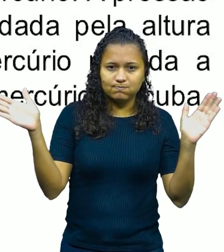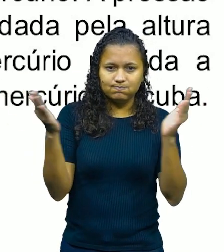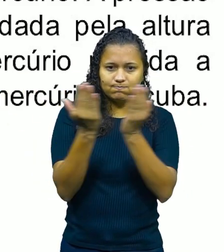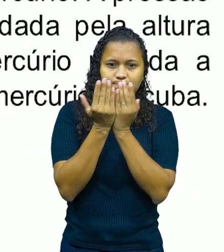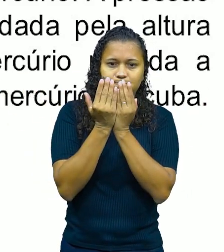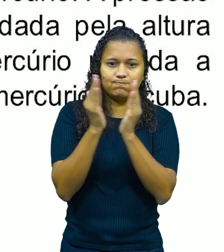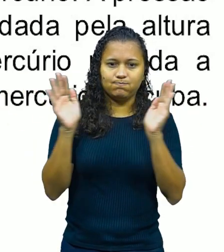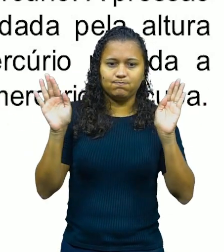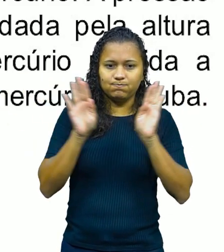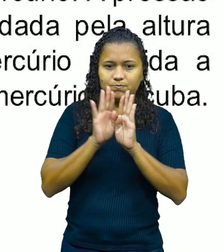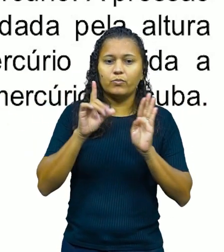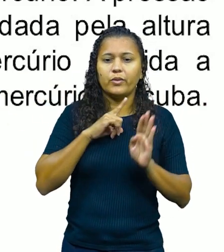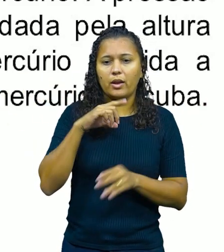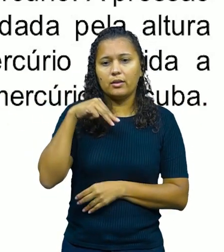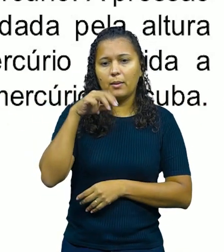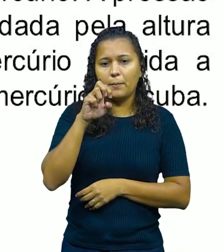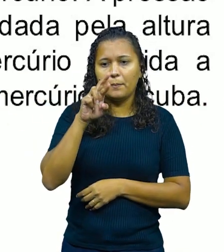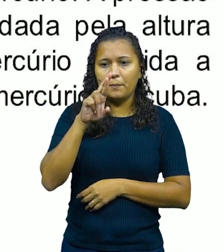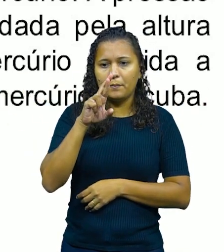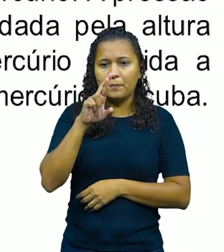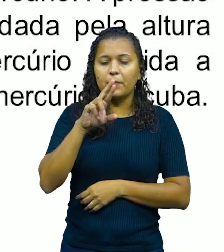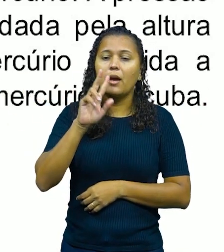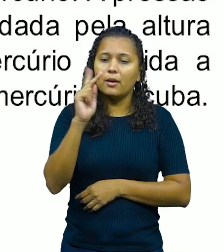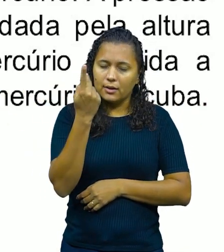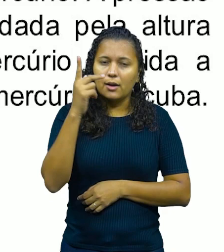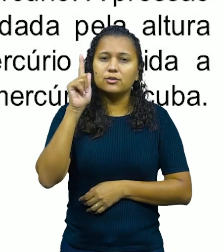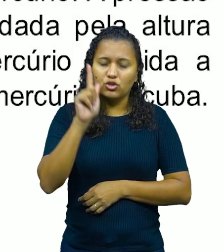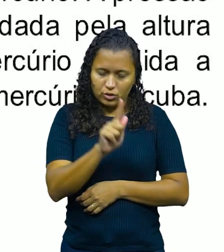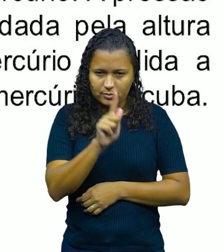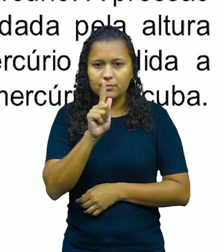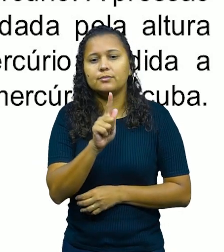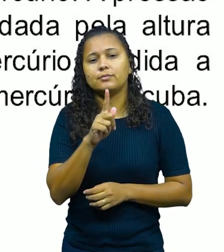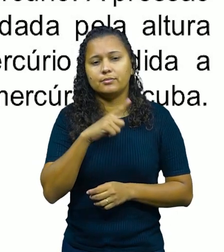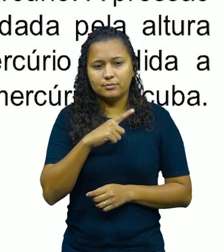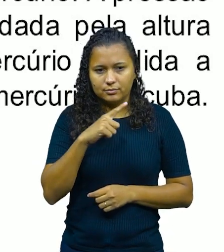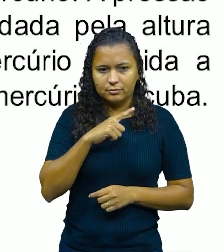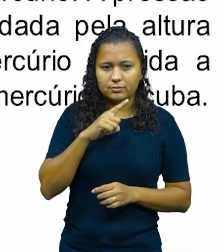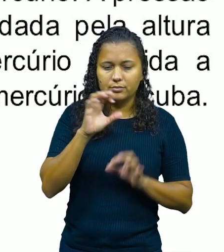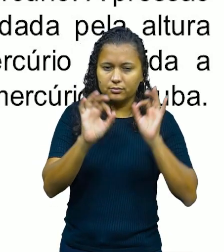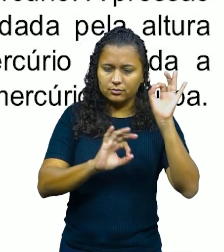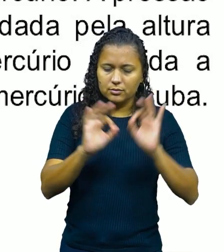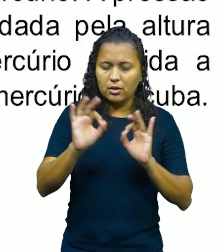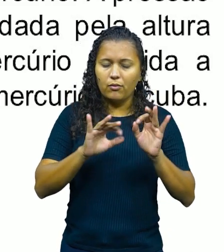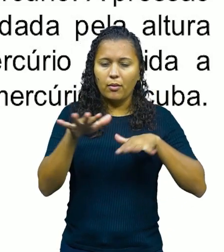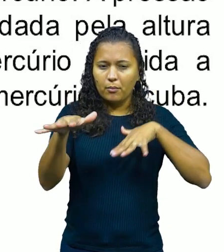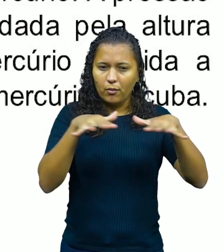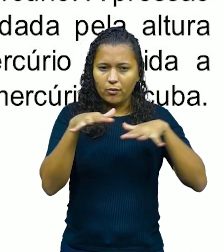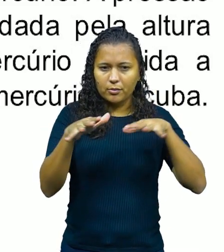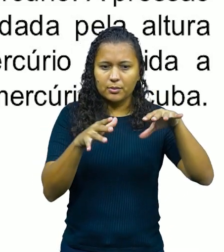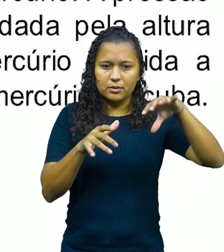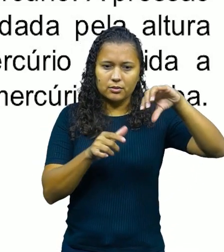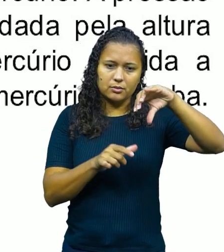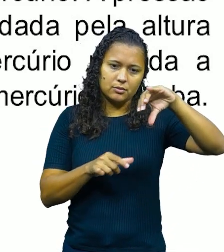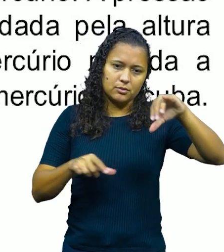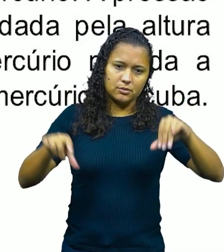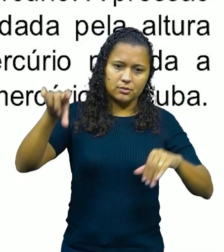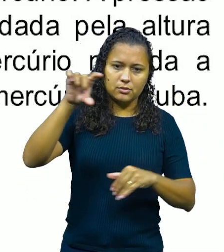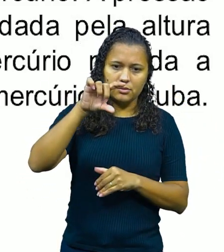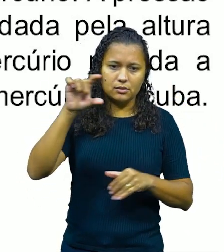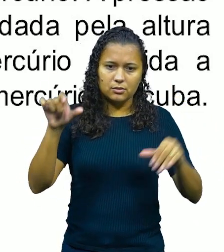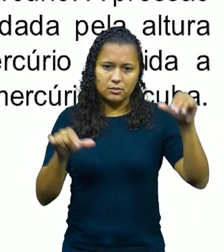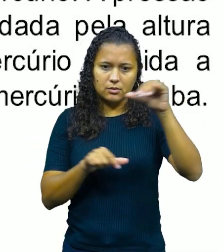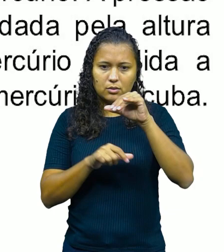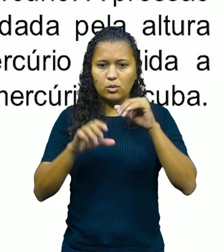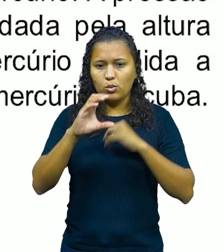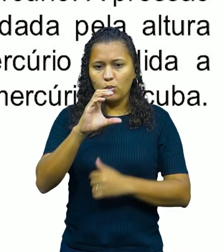uma extremidade cheia de mercúrio. Aí a gente vai fazer o seguinte movimento. A gente vai emborcar esse